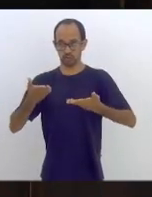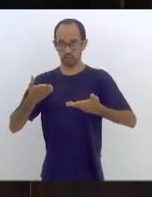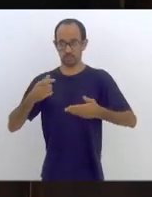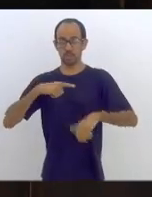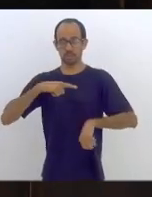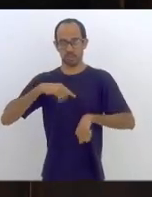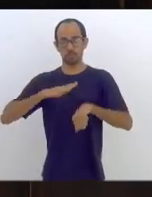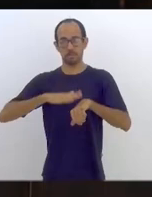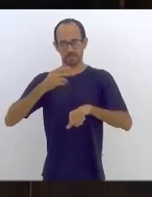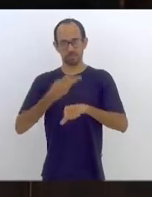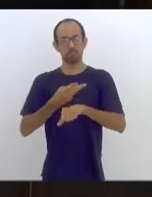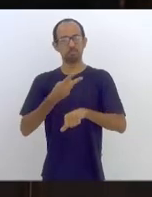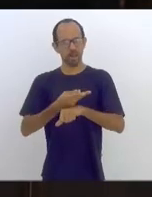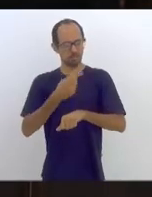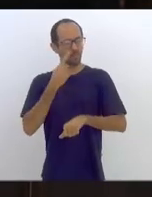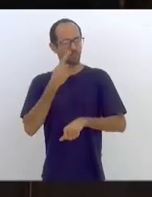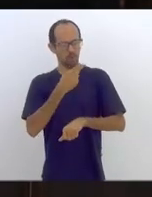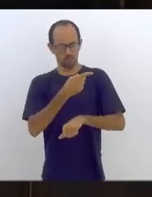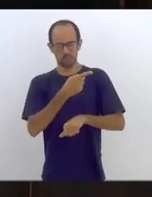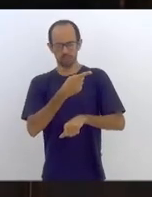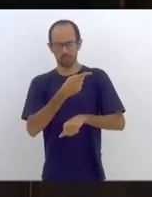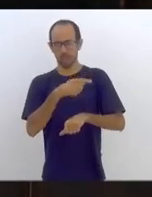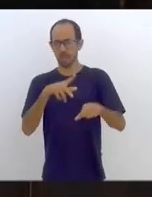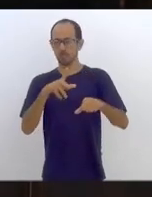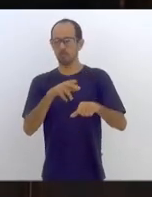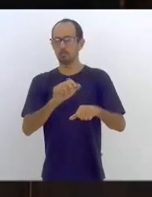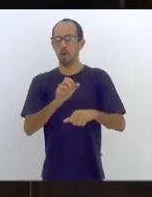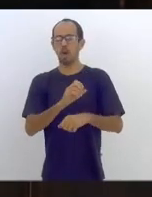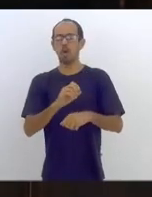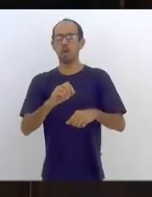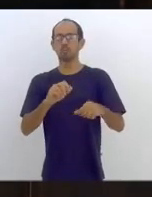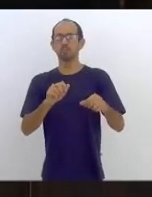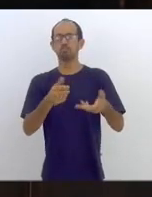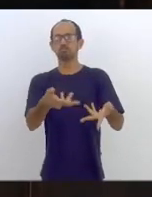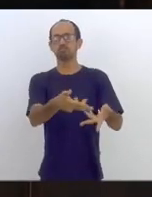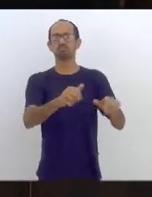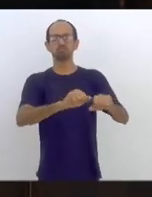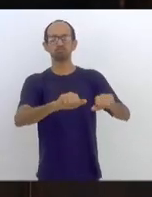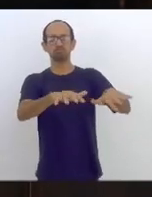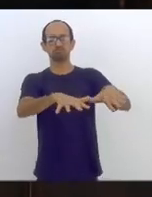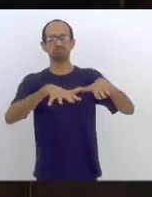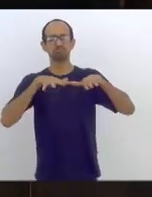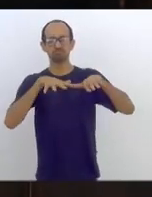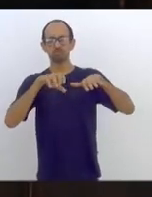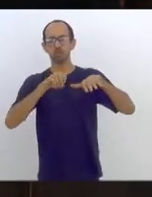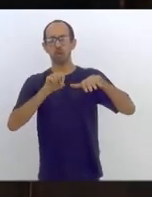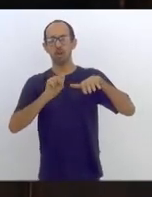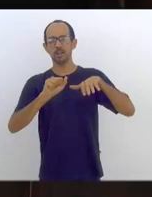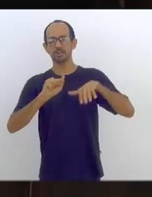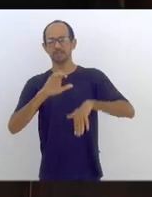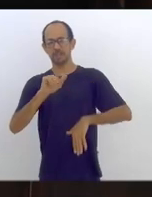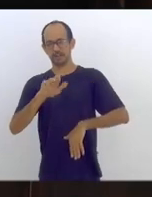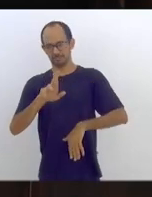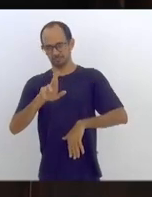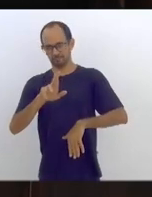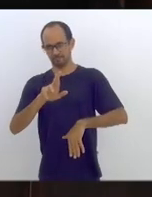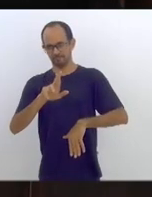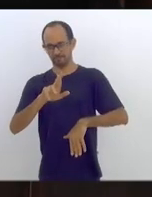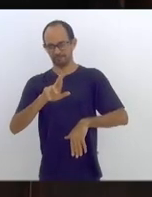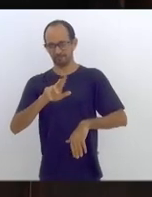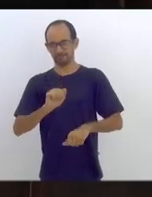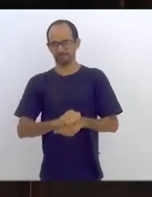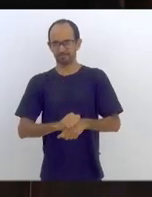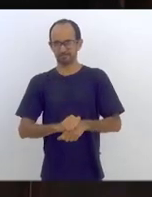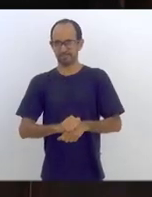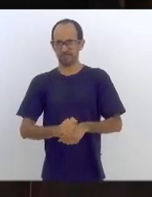viu, gente? É um Oscar. Eu falei, quase uma cerimônia do Oscar, né? Várias categorias. Bom, o